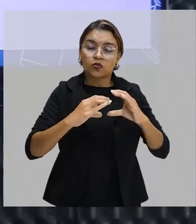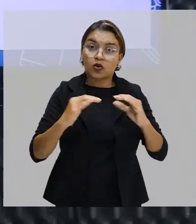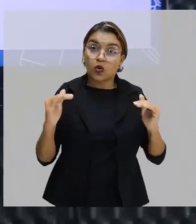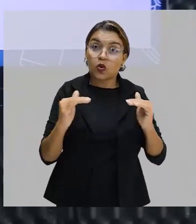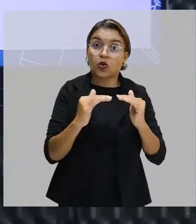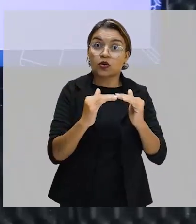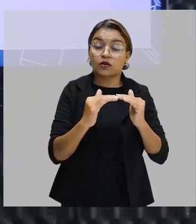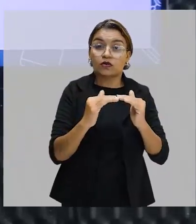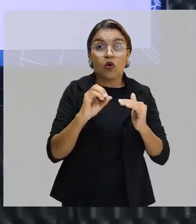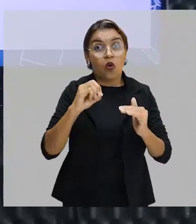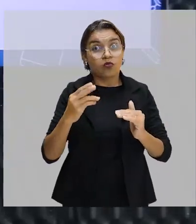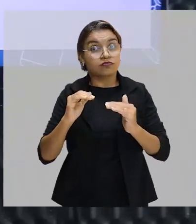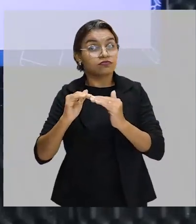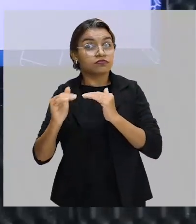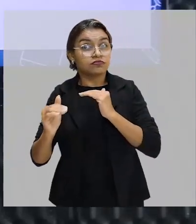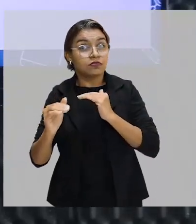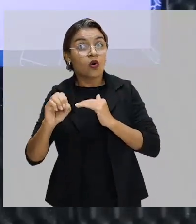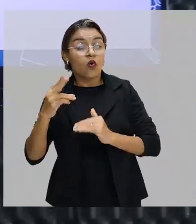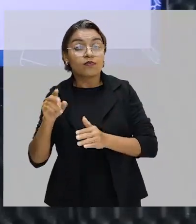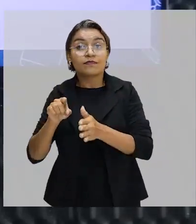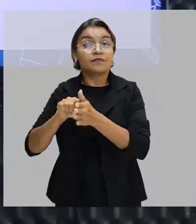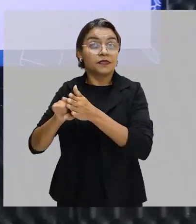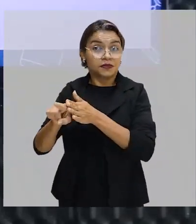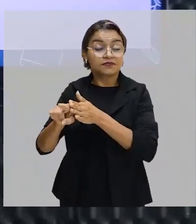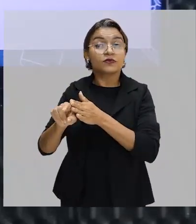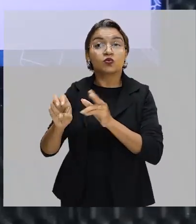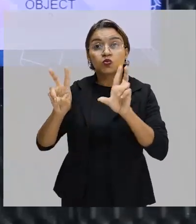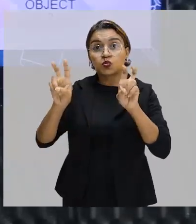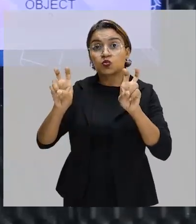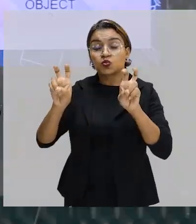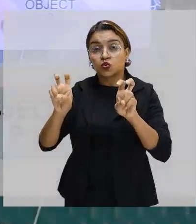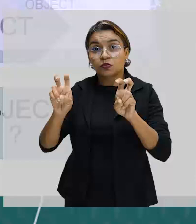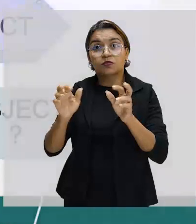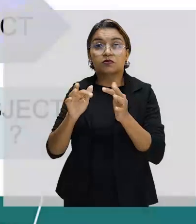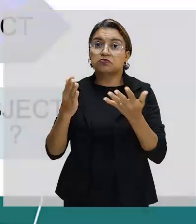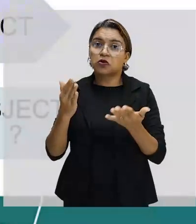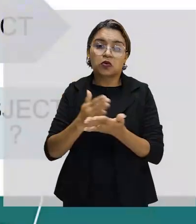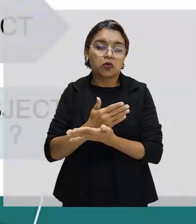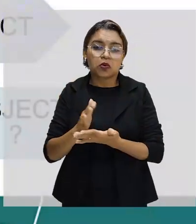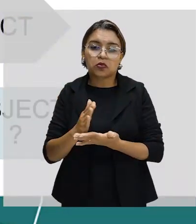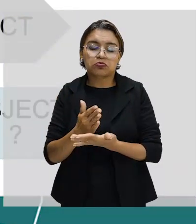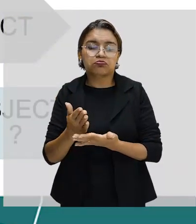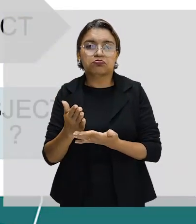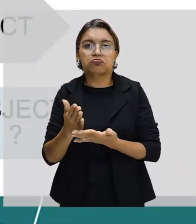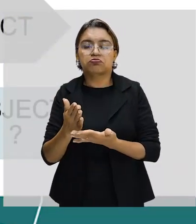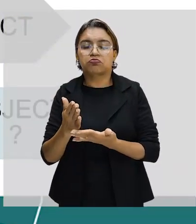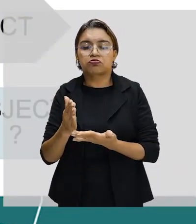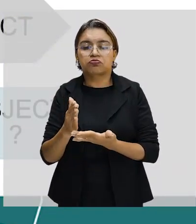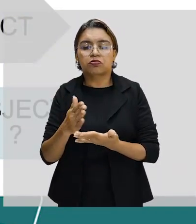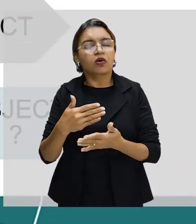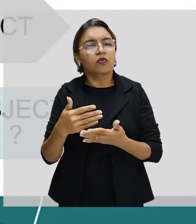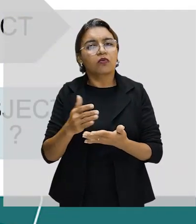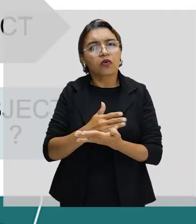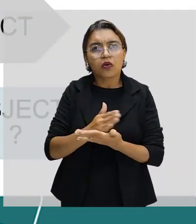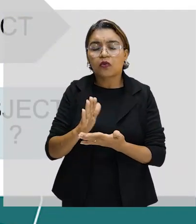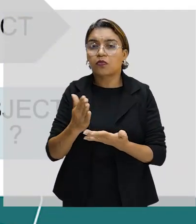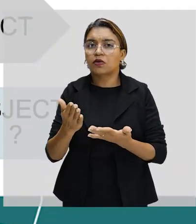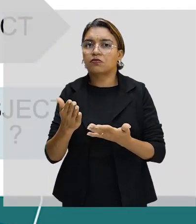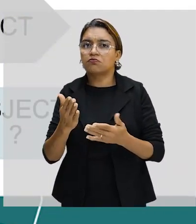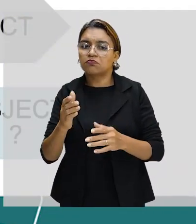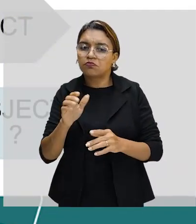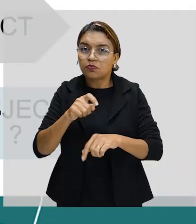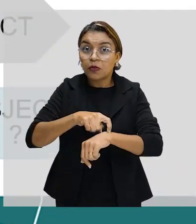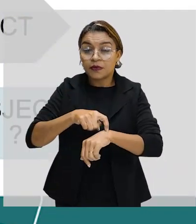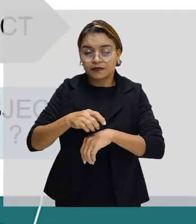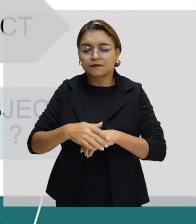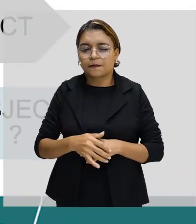concordando, discordando ou perguntando sobre alguma situação. As estruturas seguem essa fórmula aqui, ou